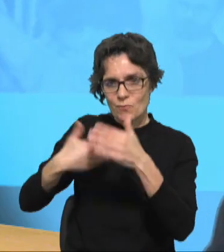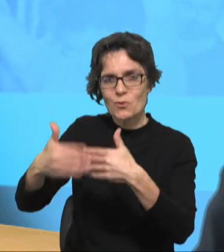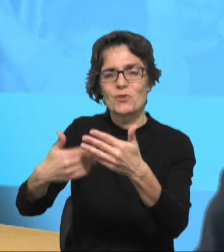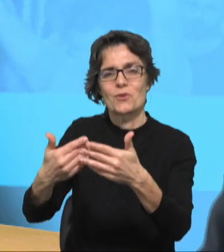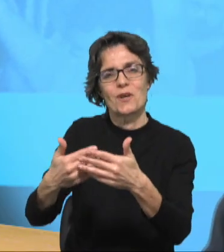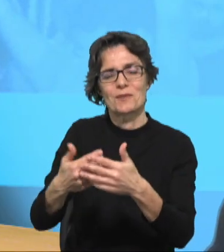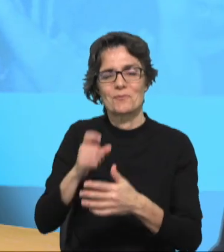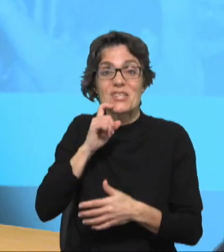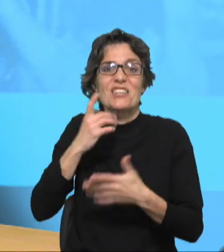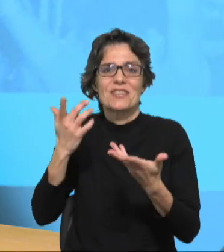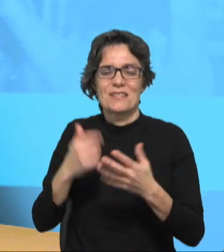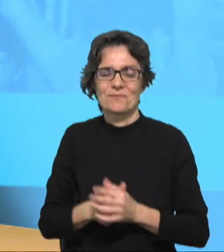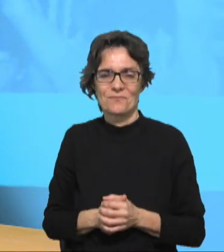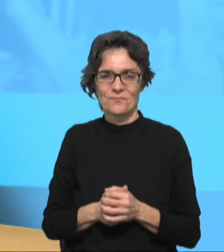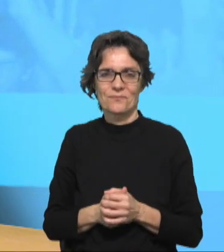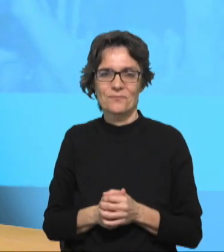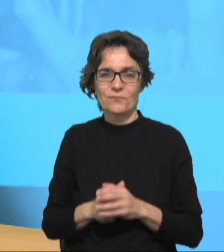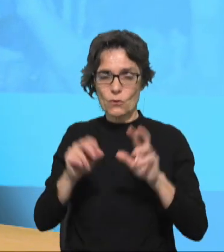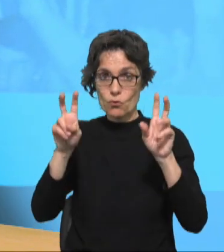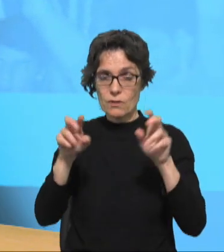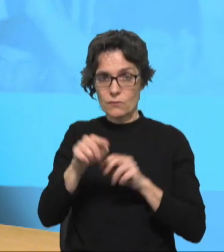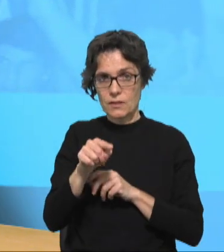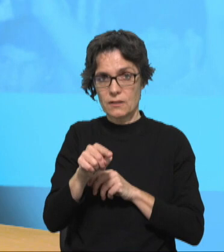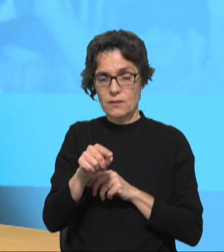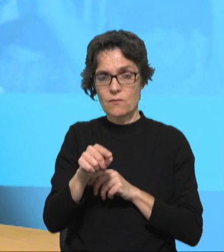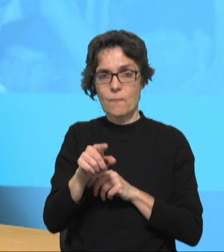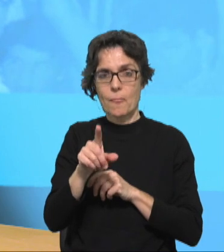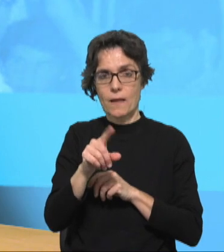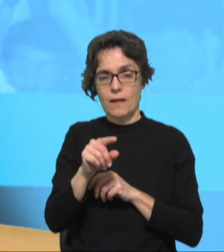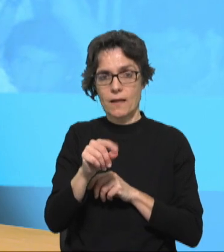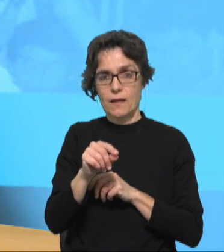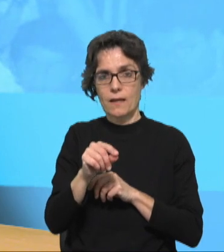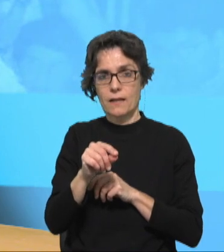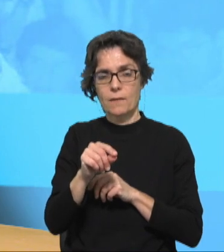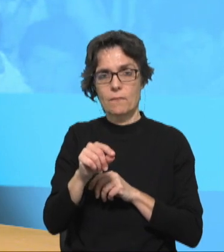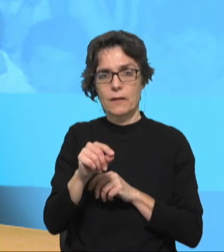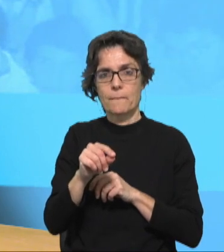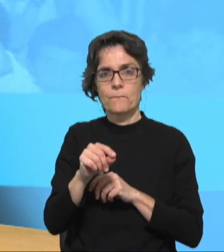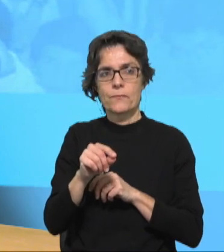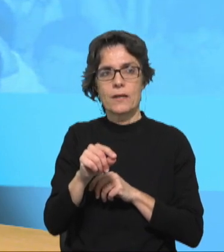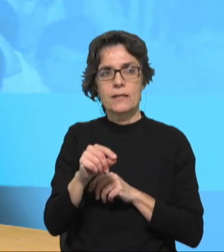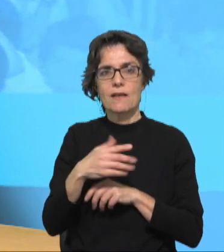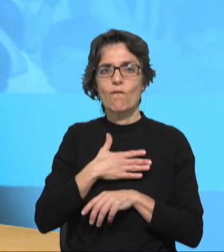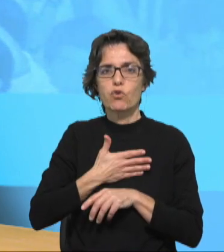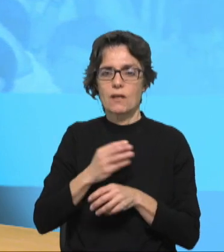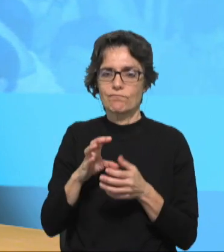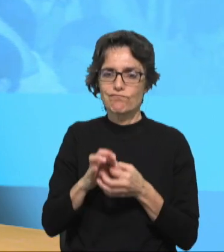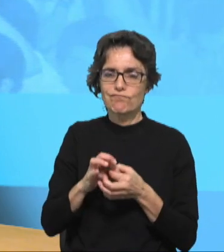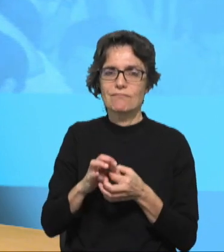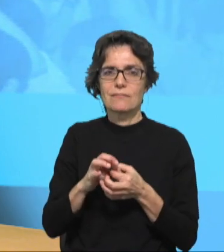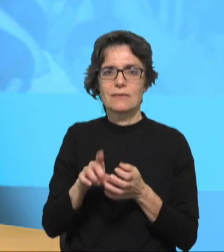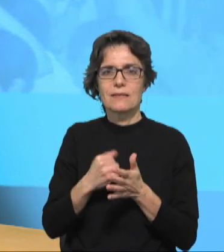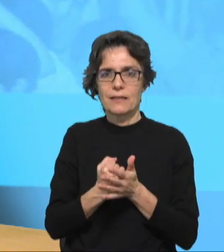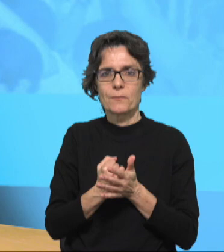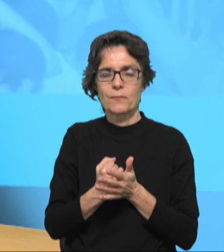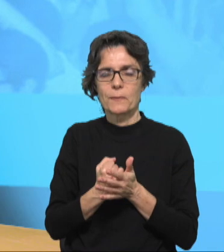que digamos, o título e aqueles que a eles estiveram ligado extravasaram bastante, no